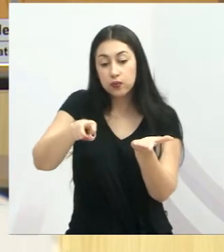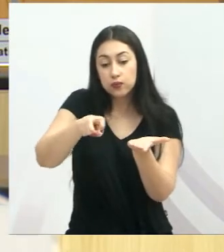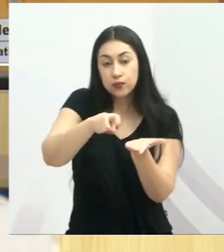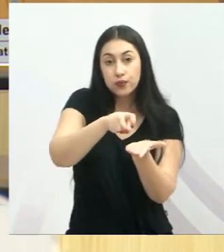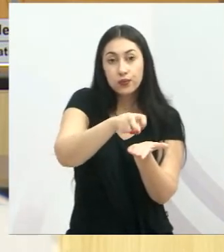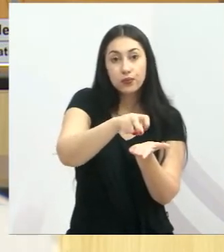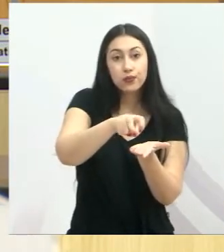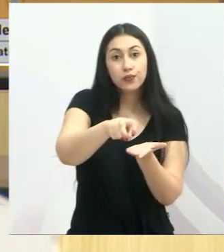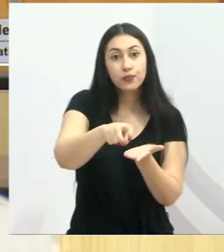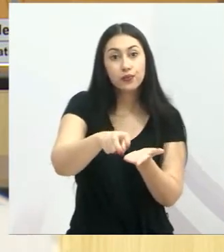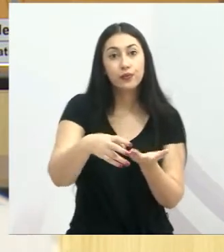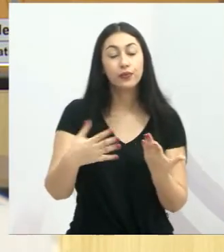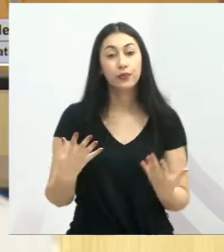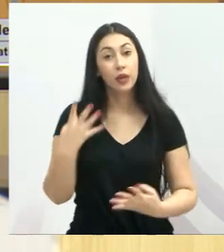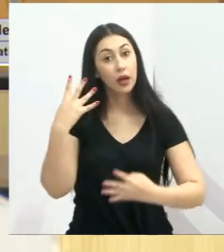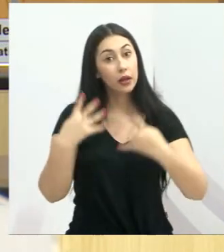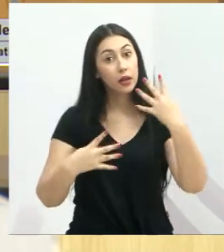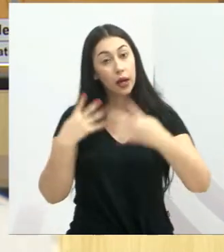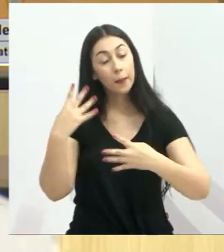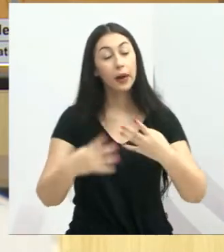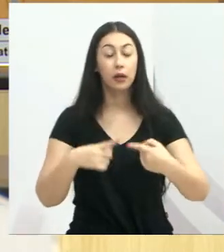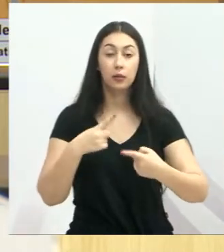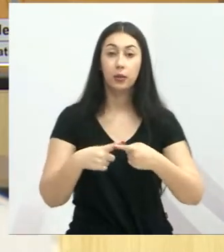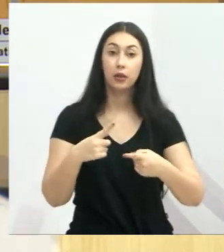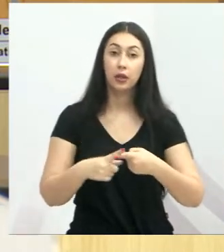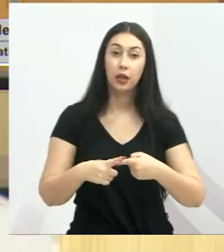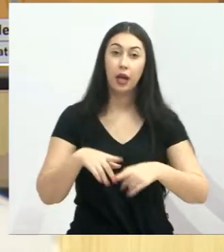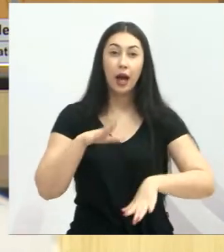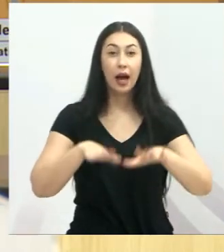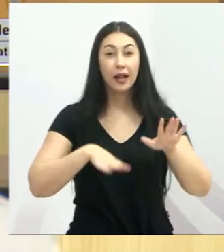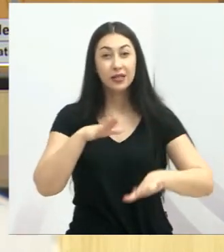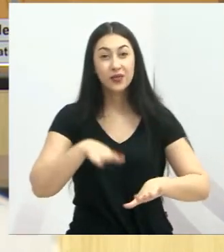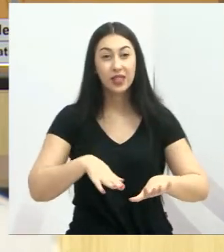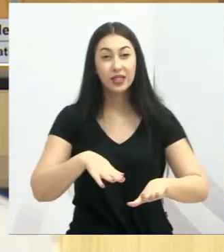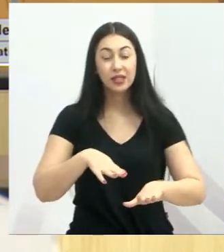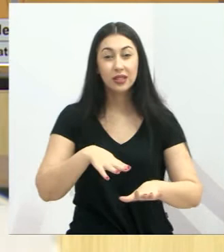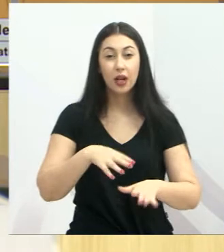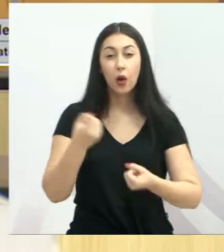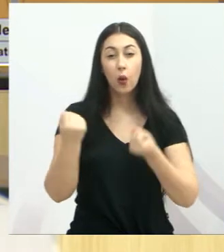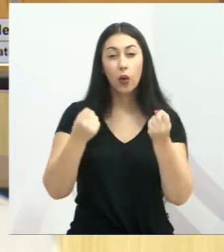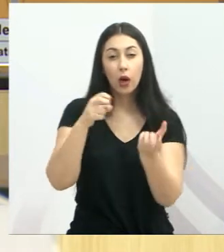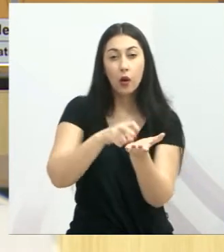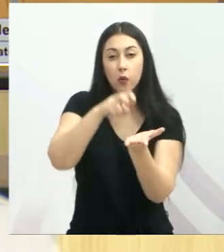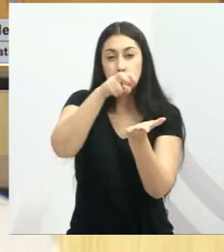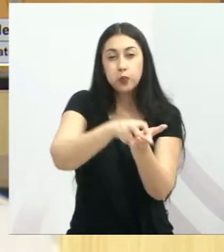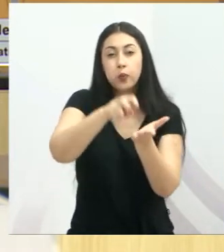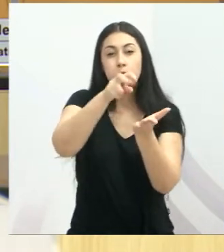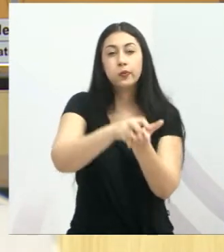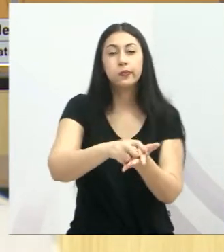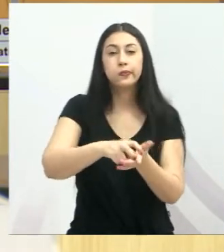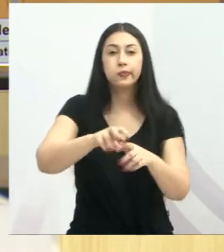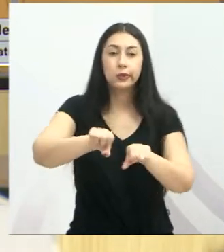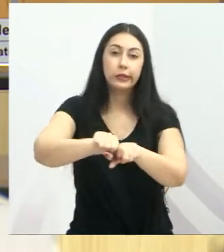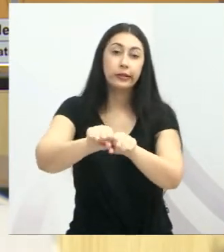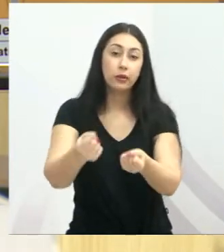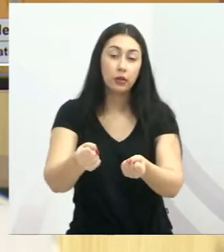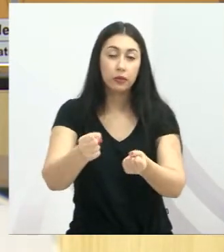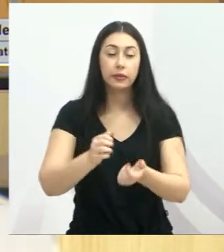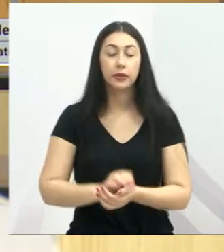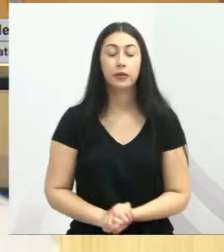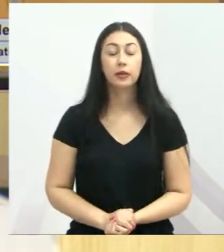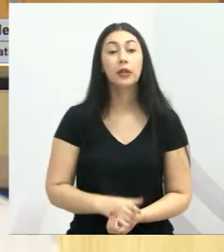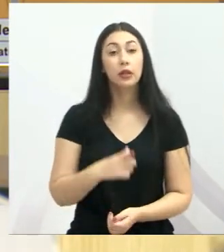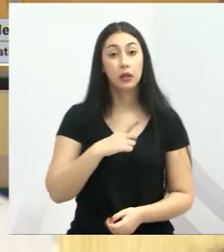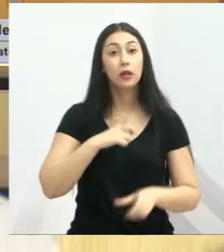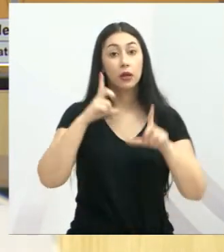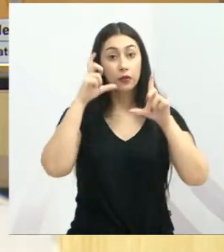veículos, já que rodas e pneus vêm sendo danificados neste local. Fotos em anexo.